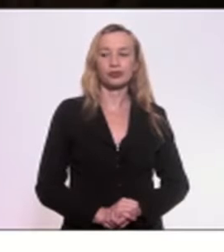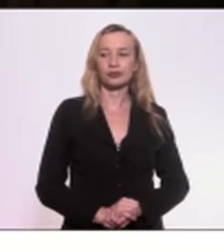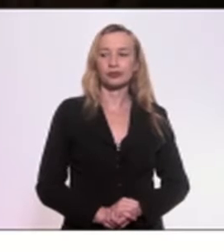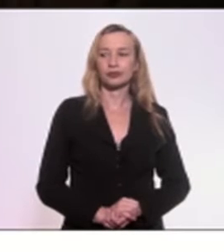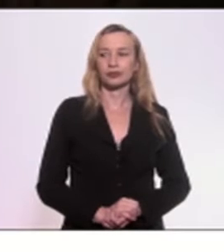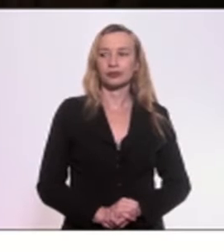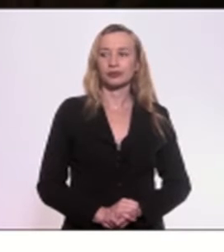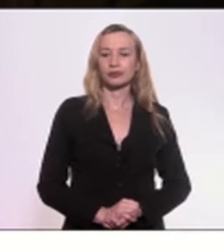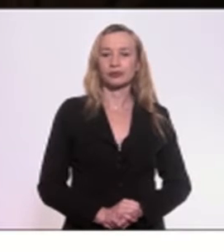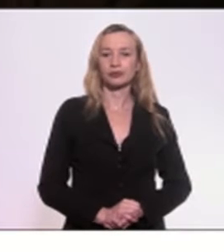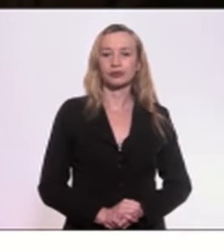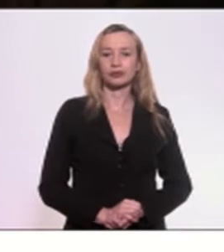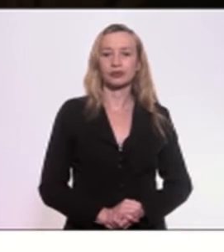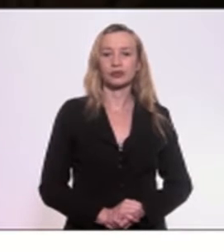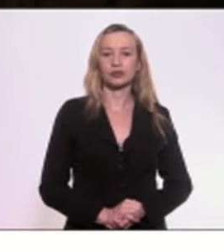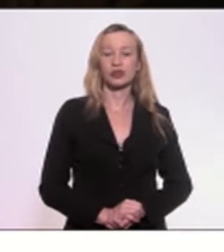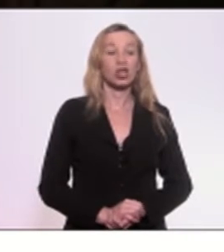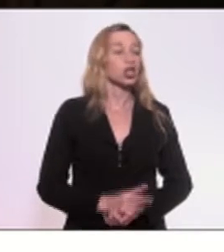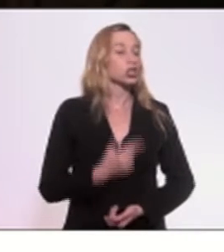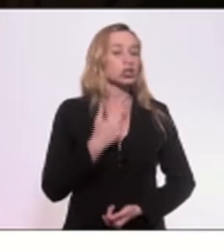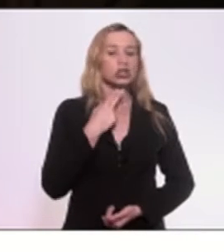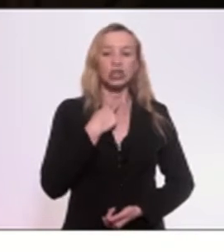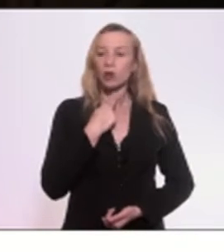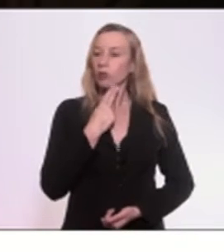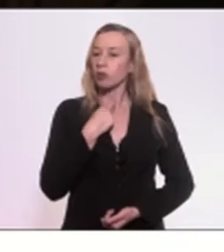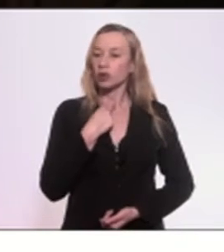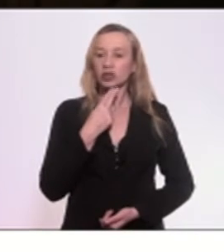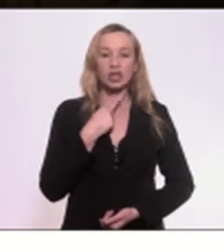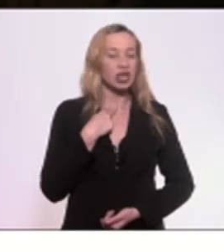que é aquilo que nós não podemos